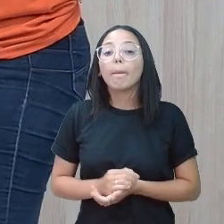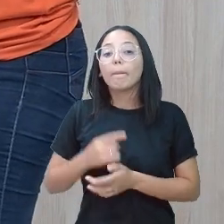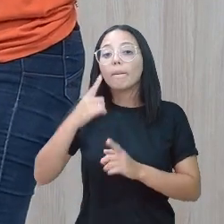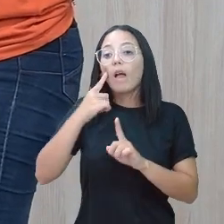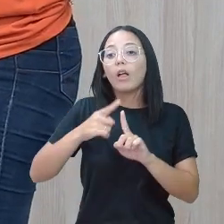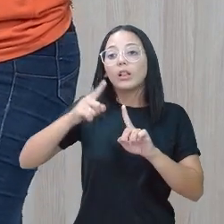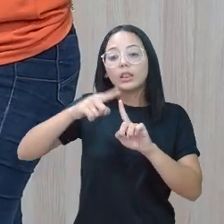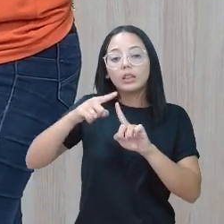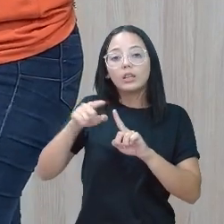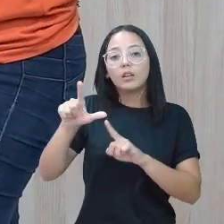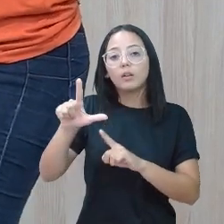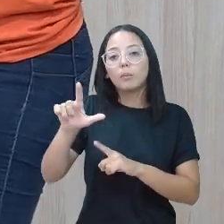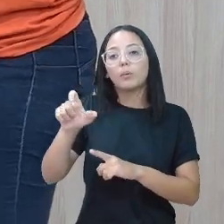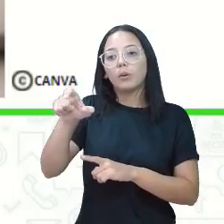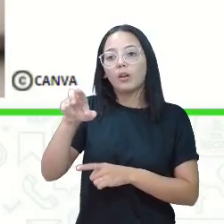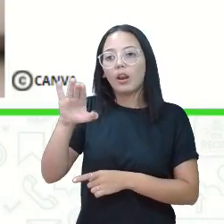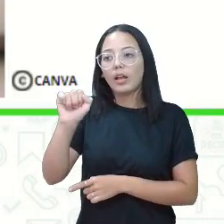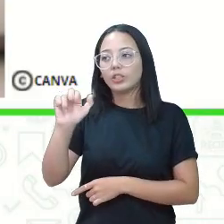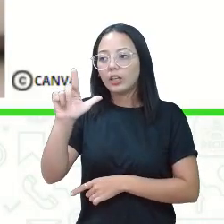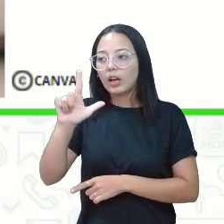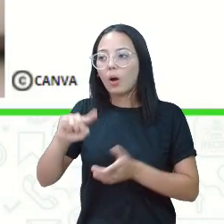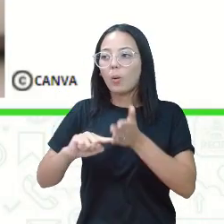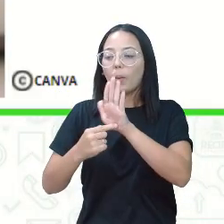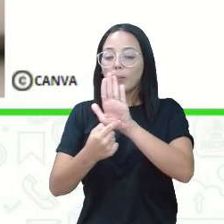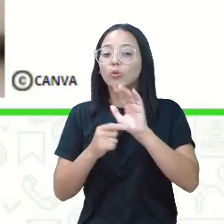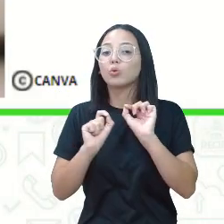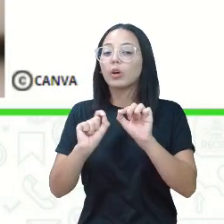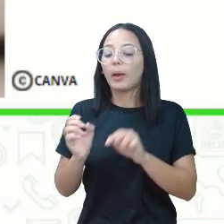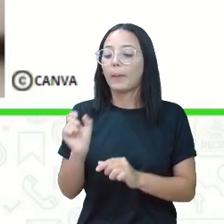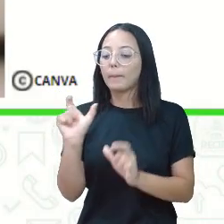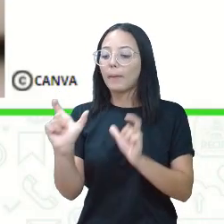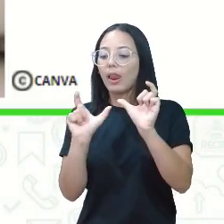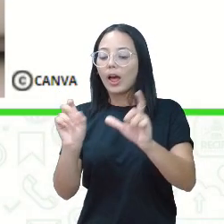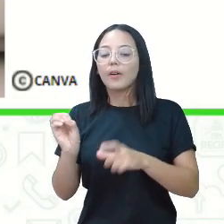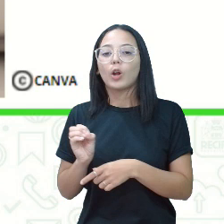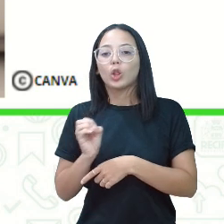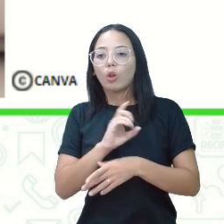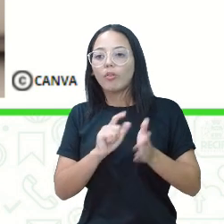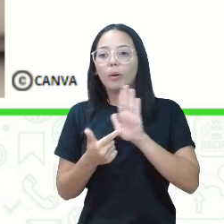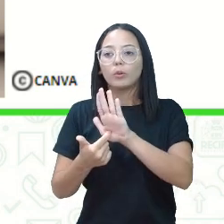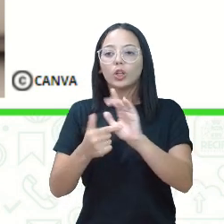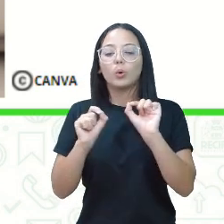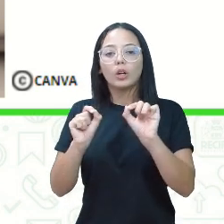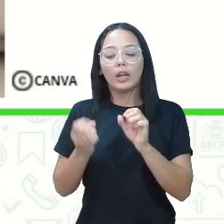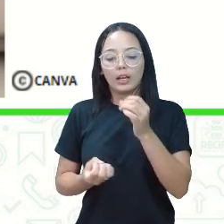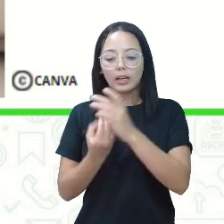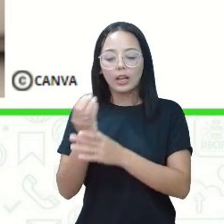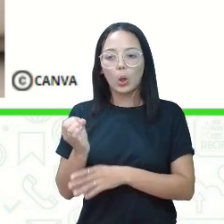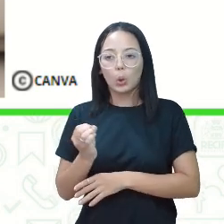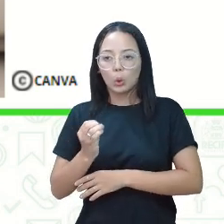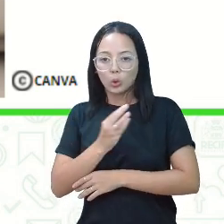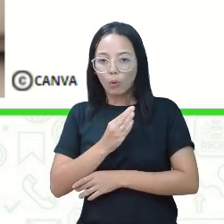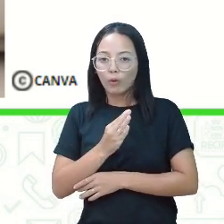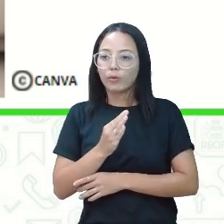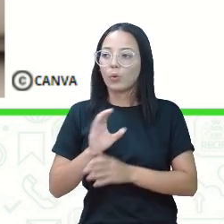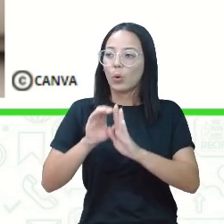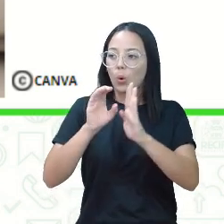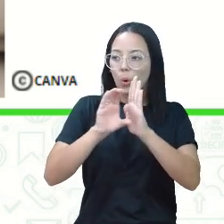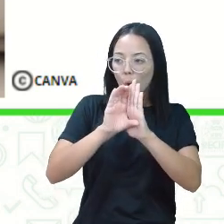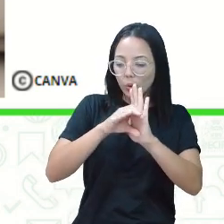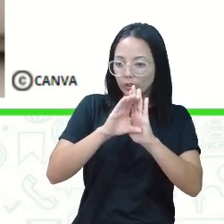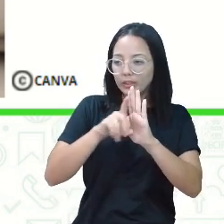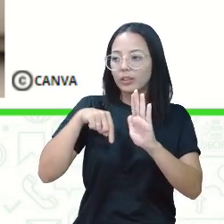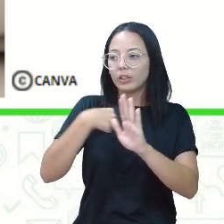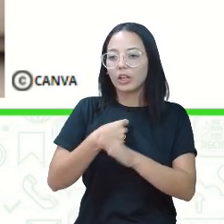Neologismo lescal. Indica uma palavra nova, criada para indicar um novo conceito, que a gente usa muito, né,